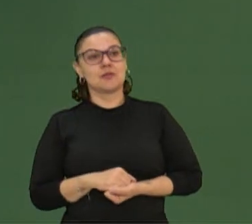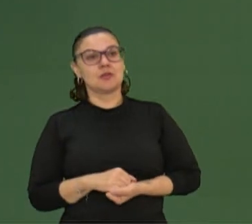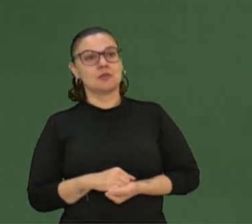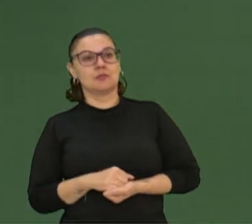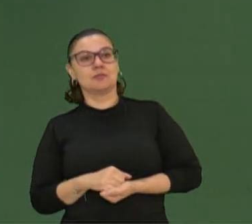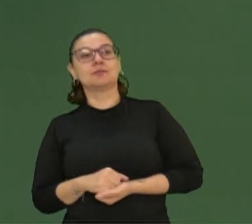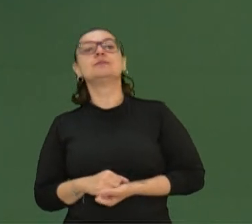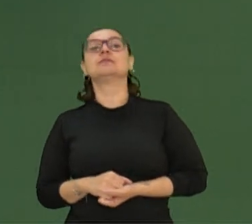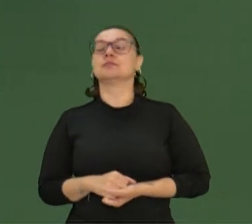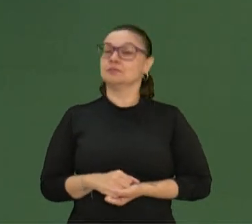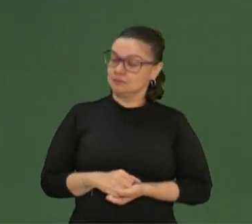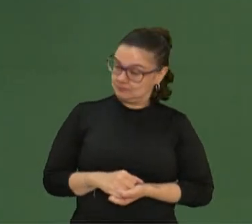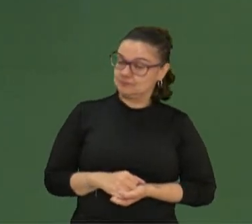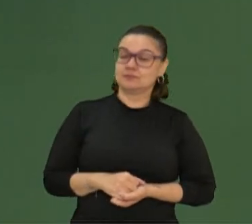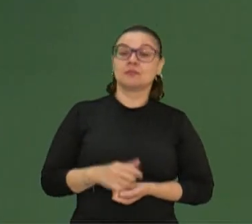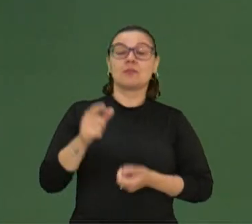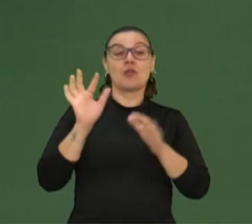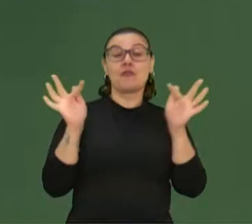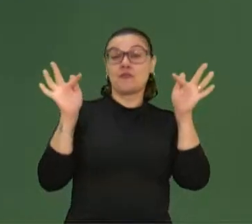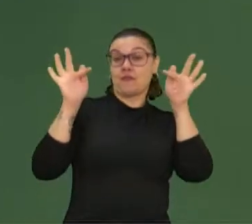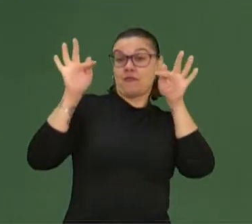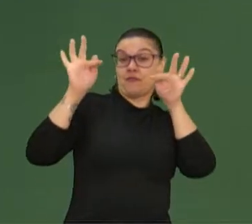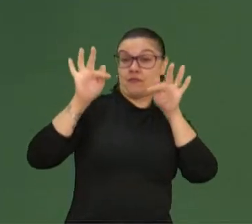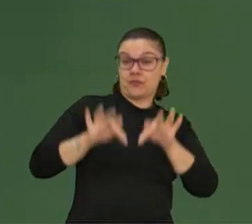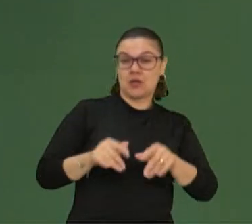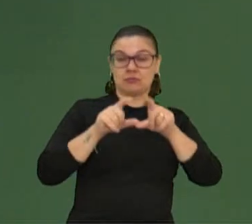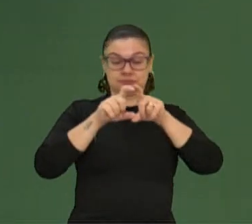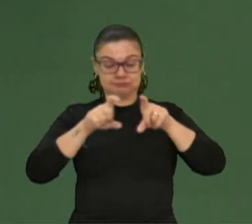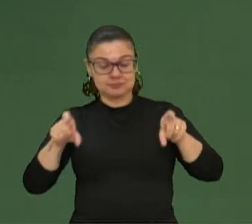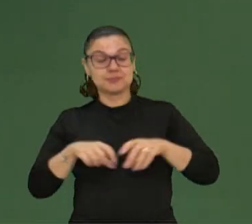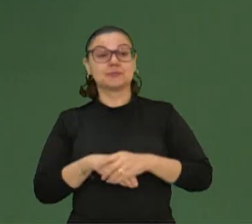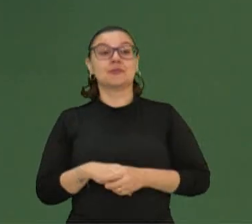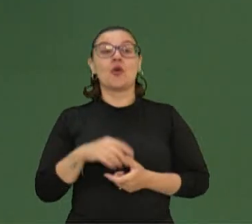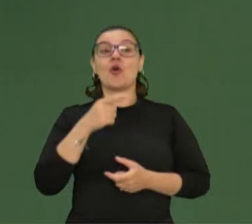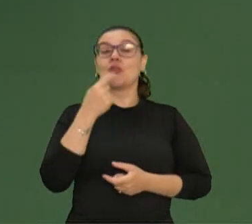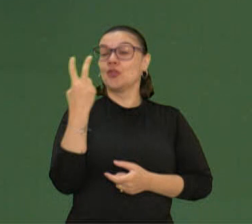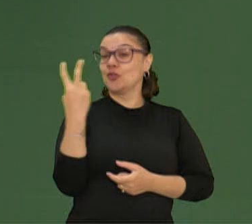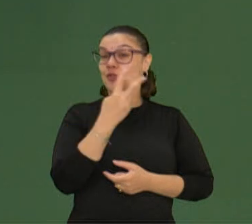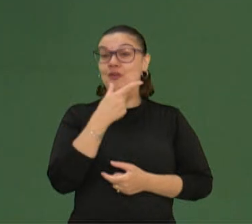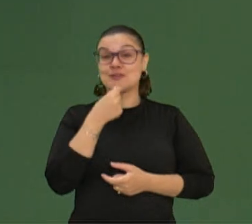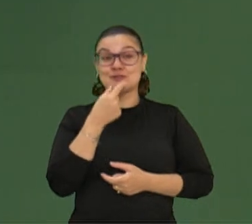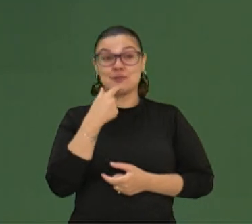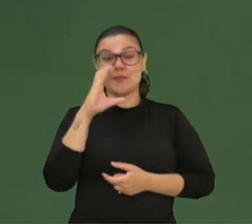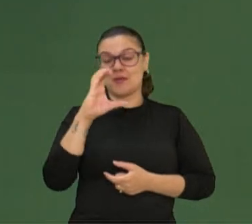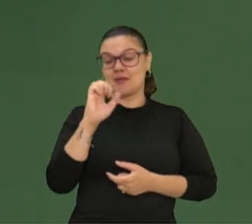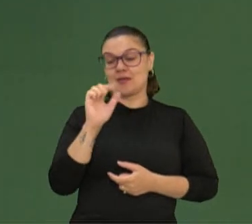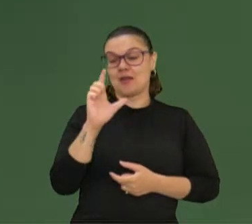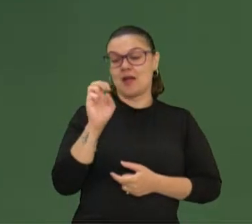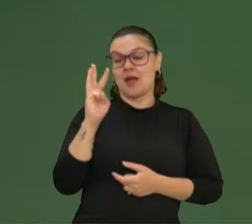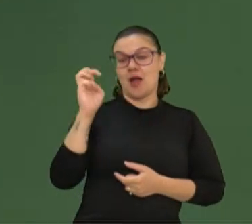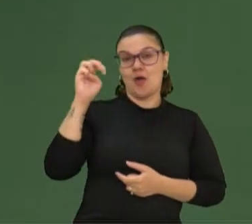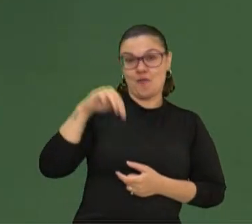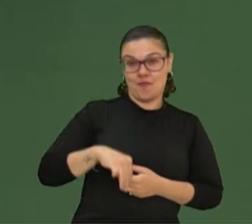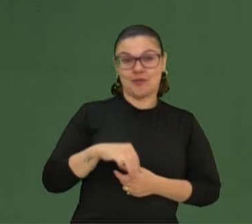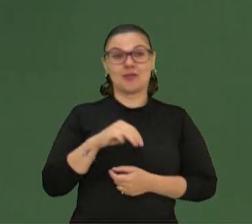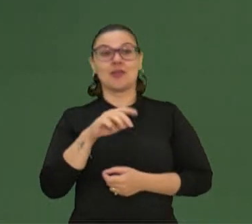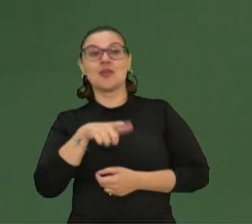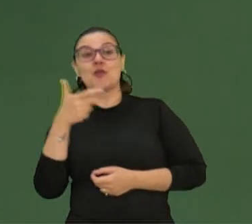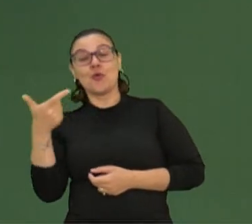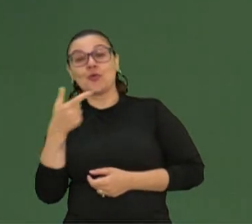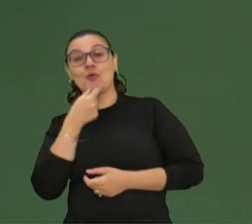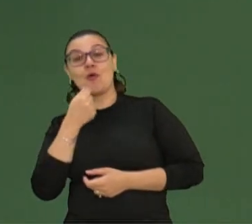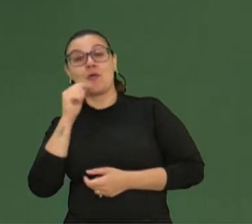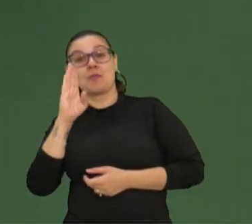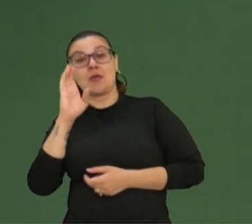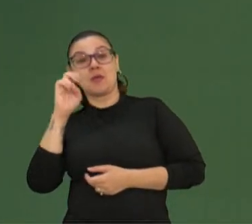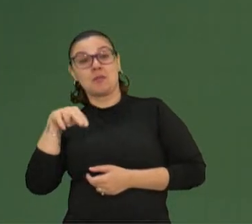Van Niel. Aí, por último, dessa historinha nossa, vem Melvin Calvin e Andrew Benson, em